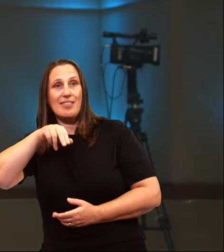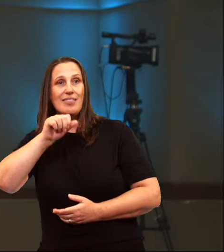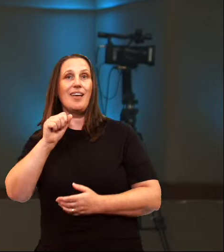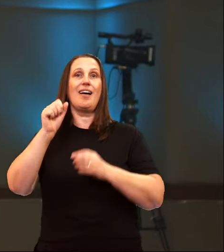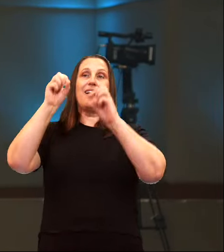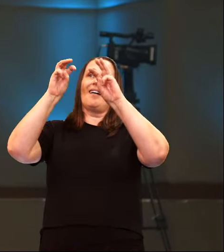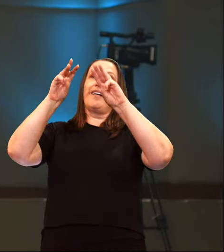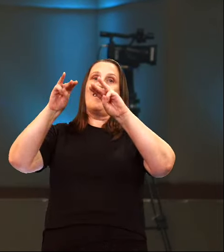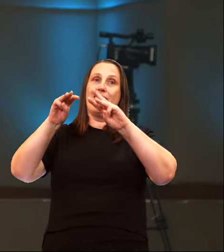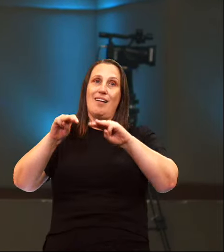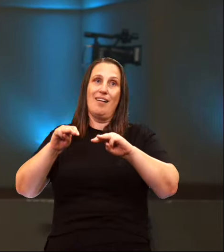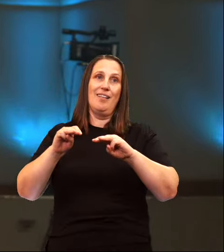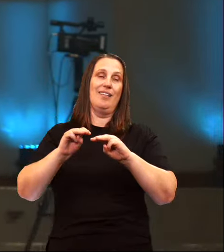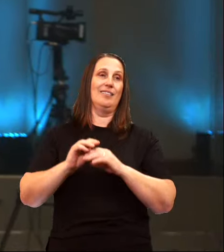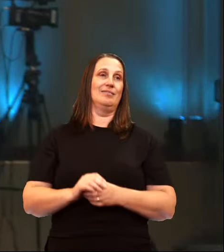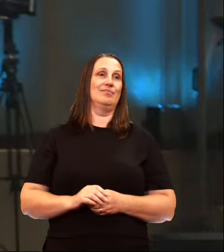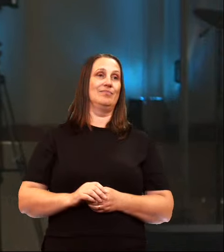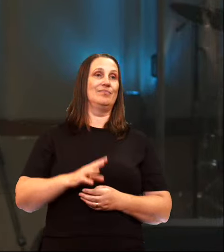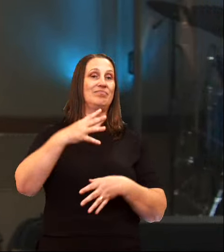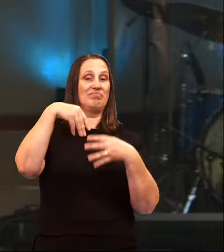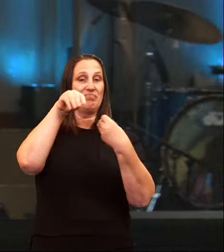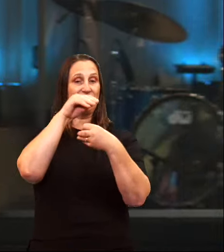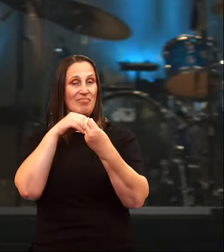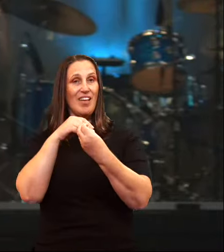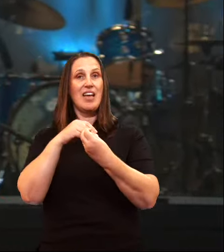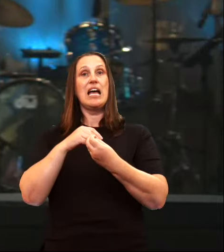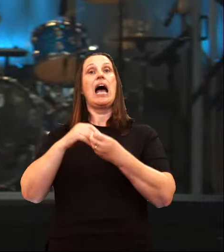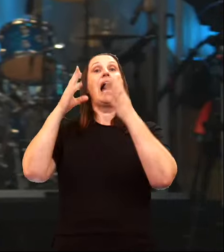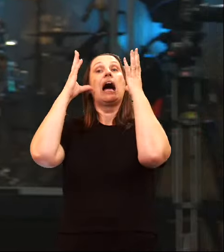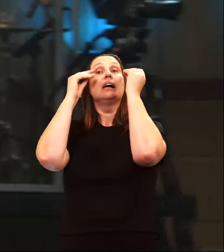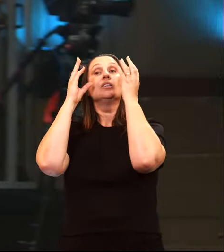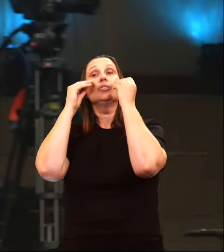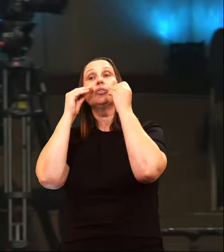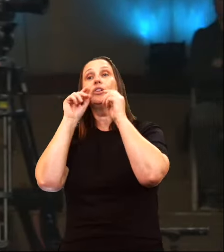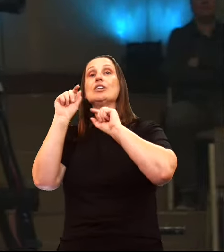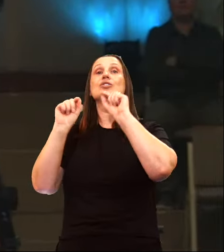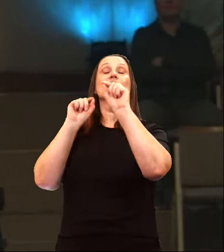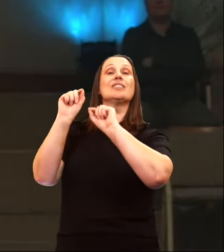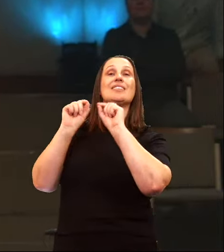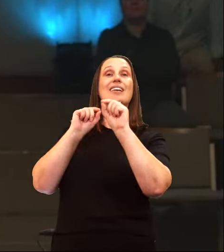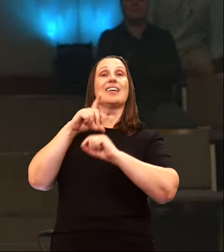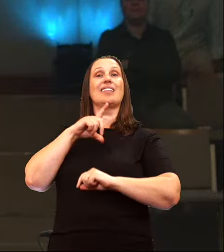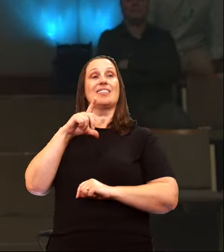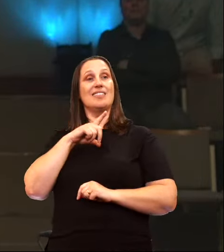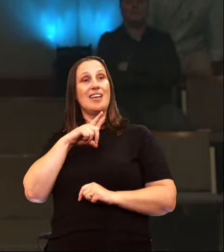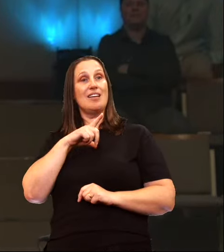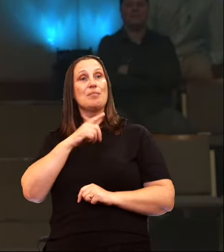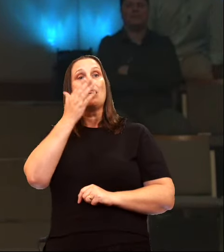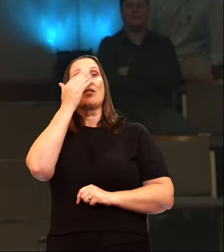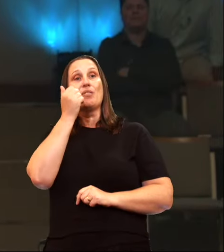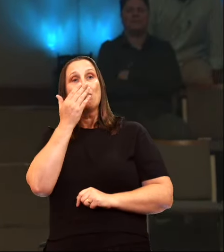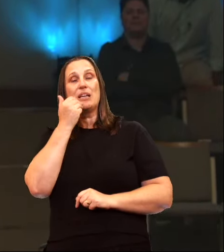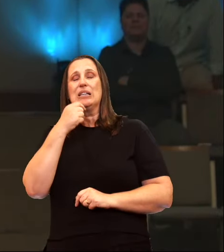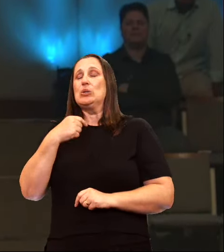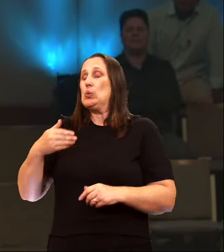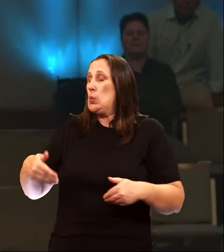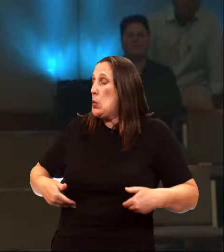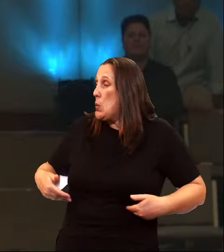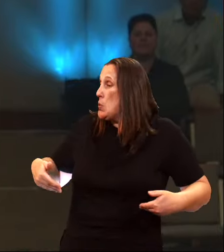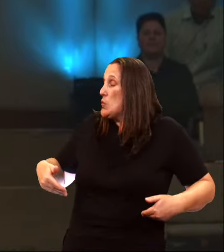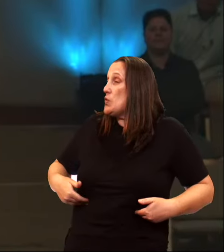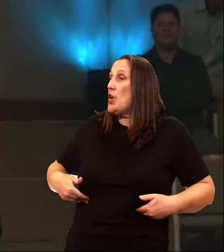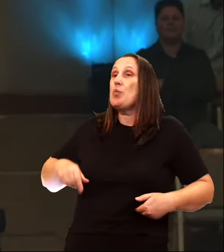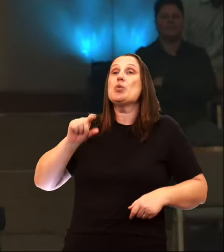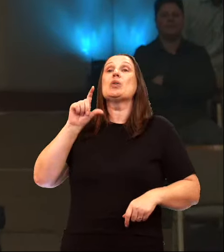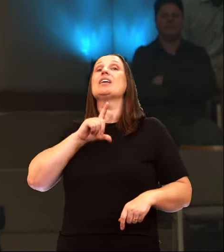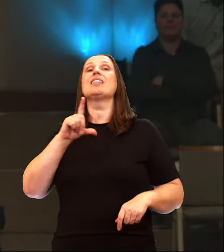grelhado. Aí chega de noite, você fala assim: eu queria, estou com uma fome, o que tem hoje para comer? Ela